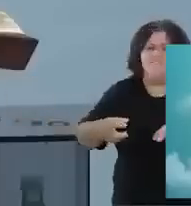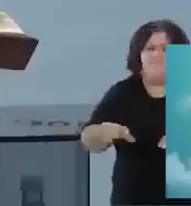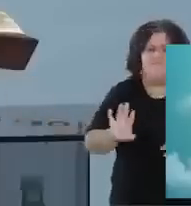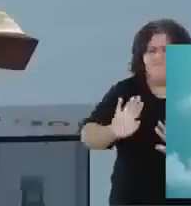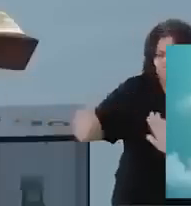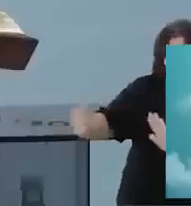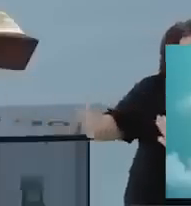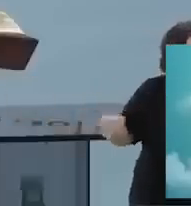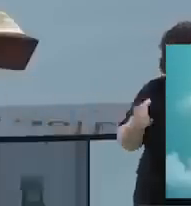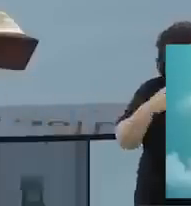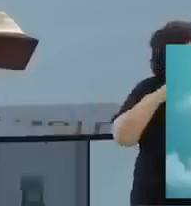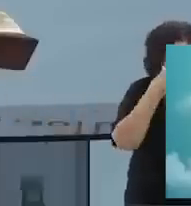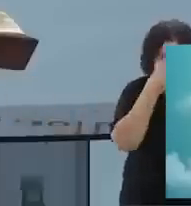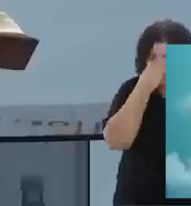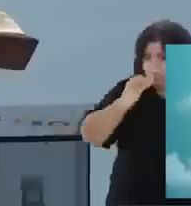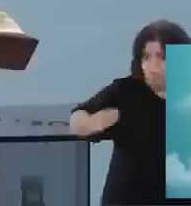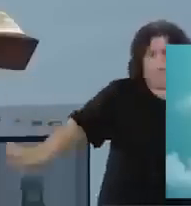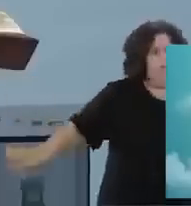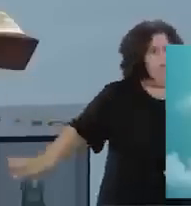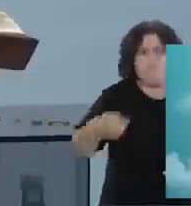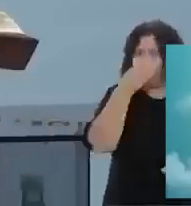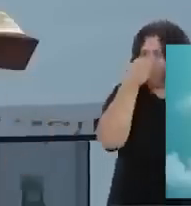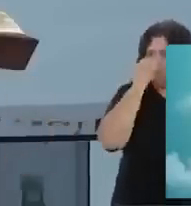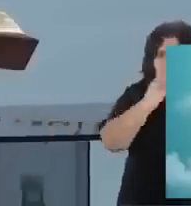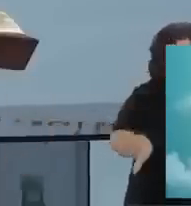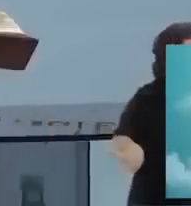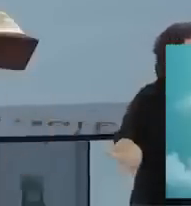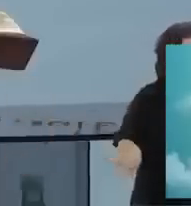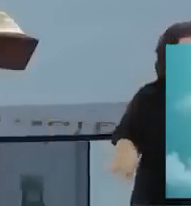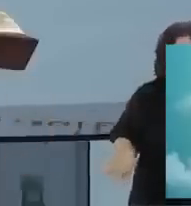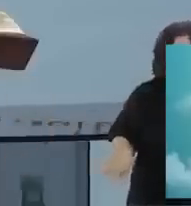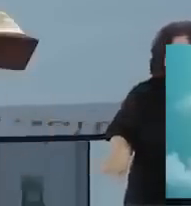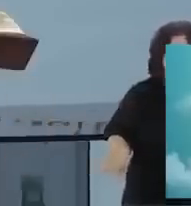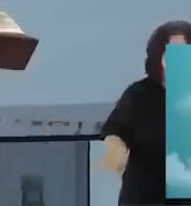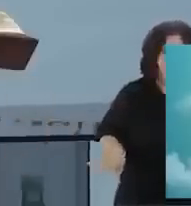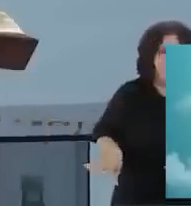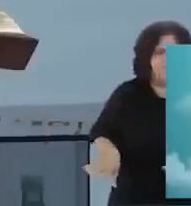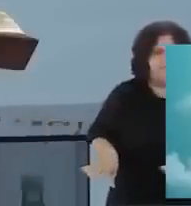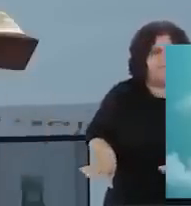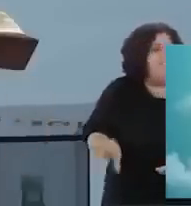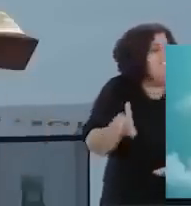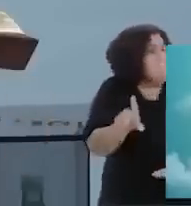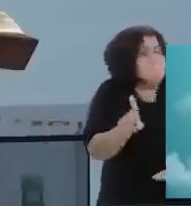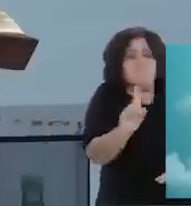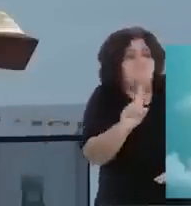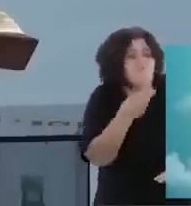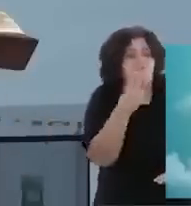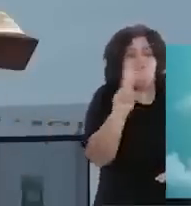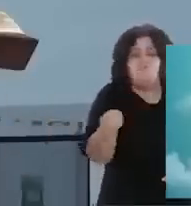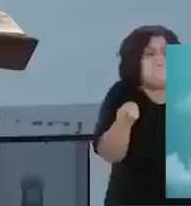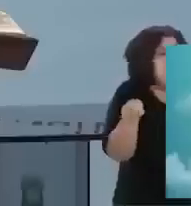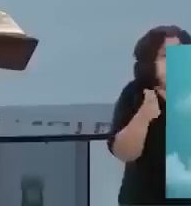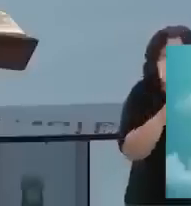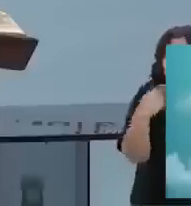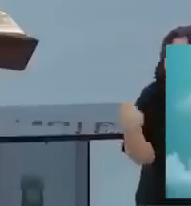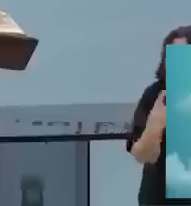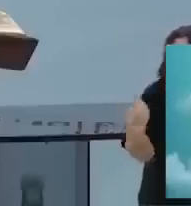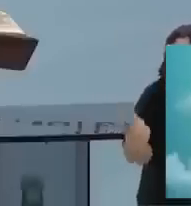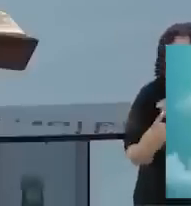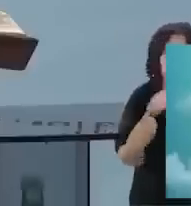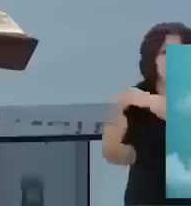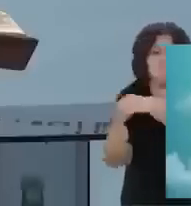ninguém olha para ele, ele entra anônimo, sai calado e volta mudo para casa. Ninguém falou com ele, ninguém ouviu, ninguém o